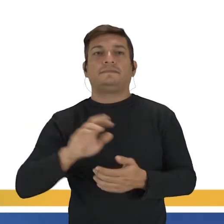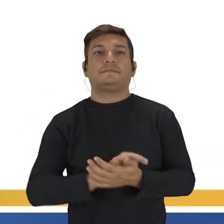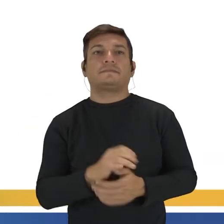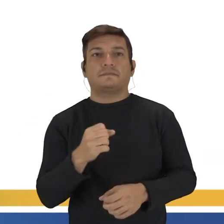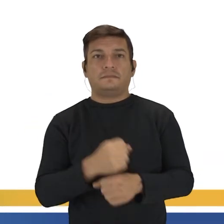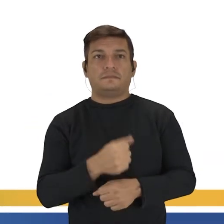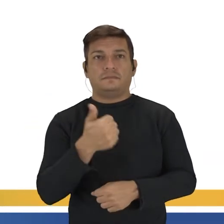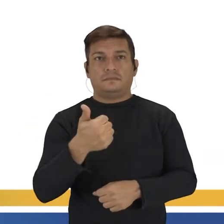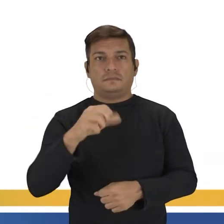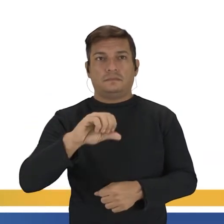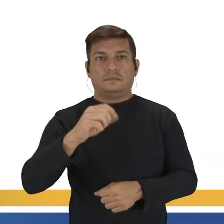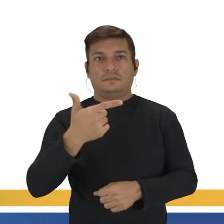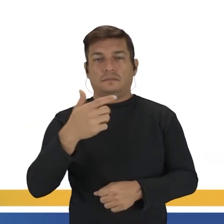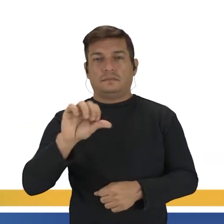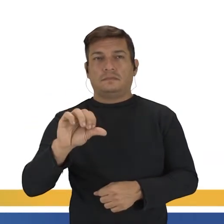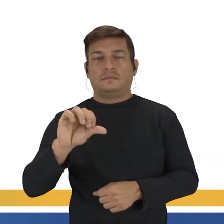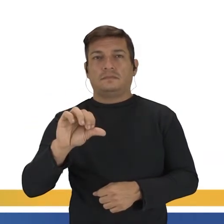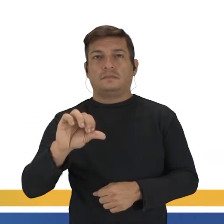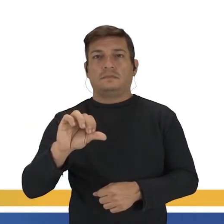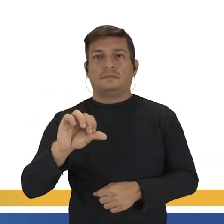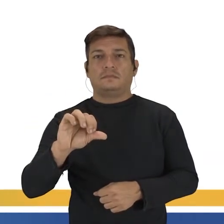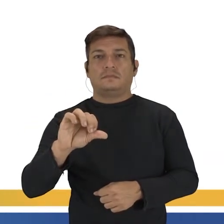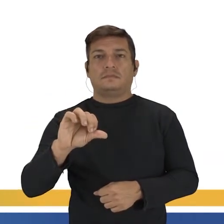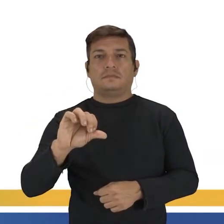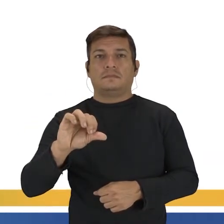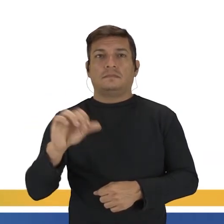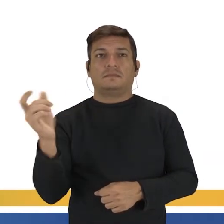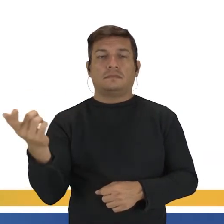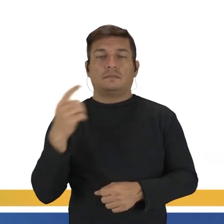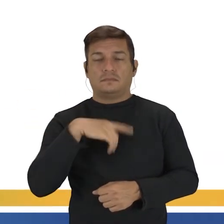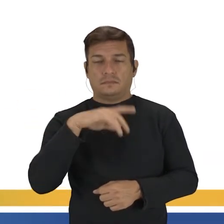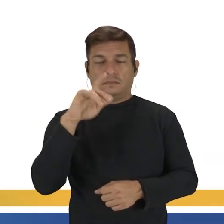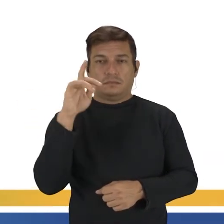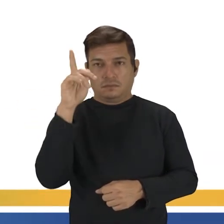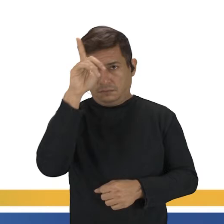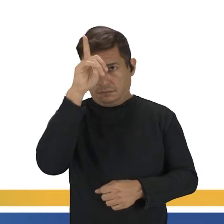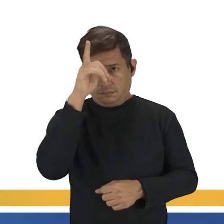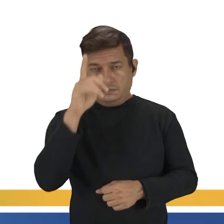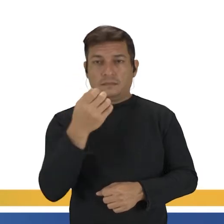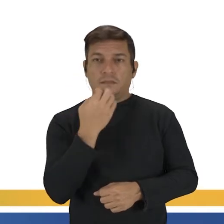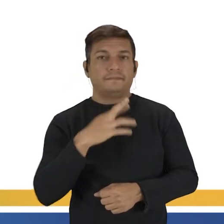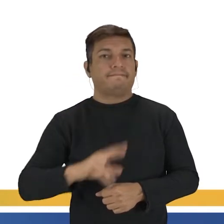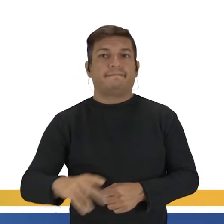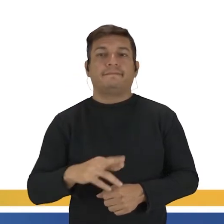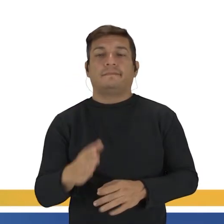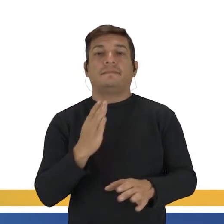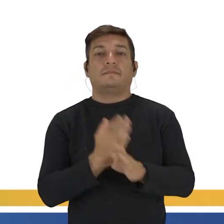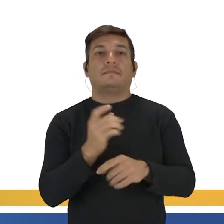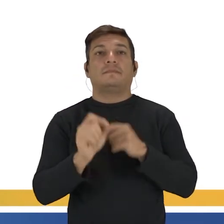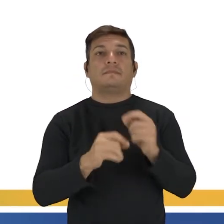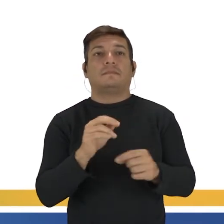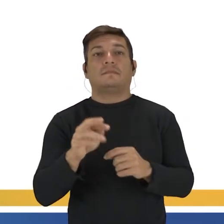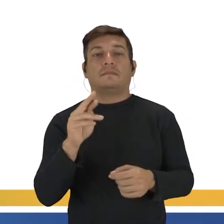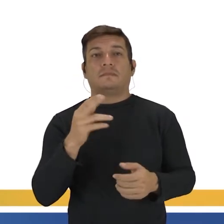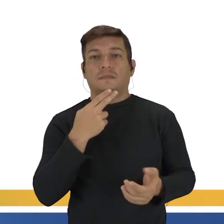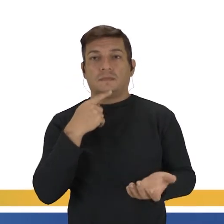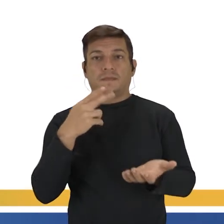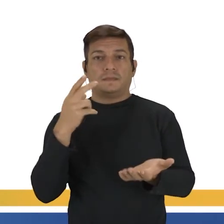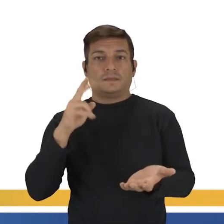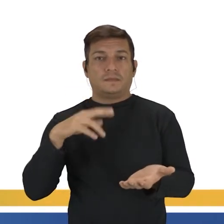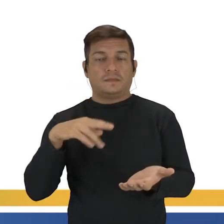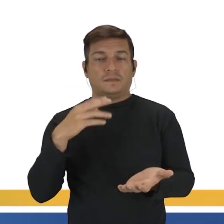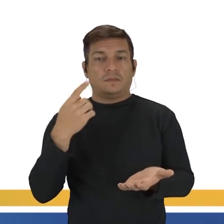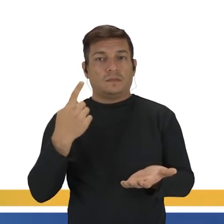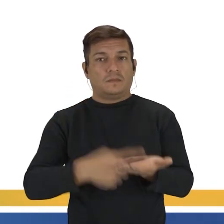Em 1929, a situação da Alemanha, que já não era boa, justamente por conta do Tratado de Versalhes, das consequências